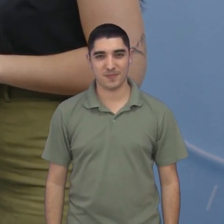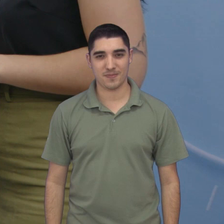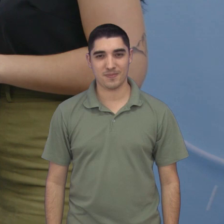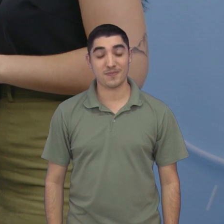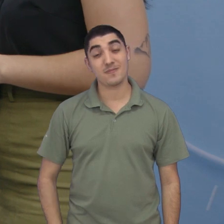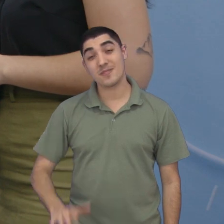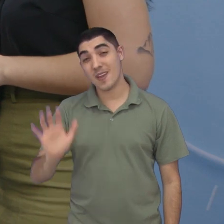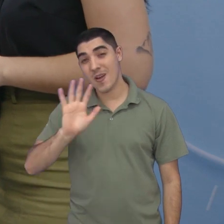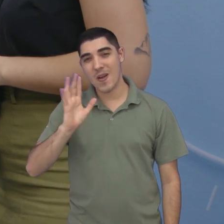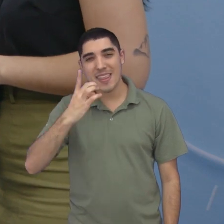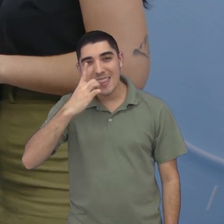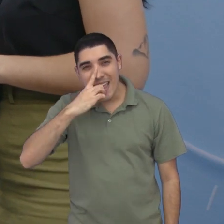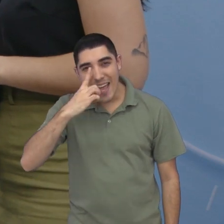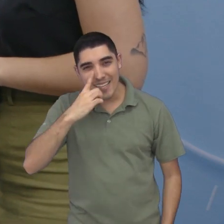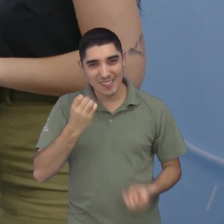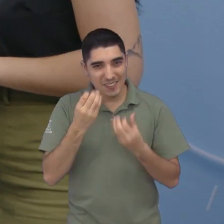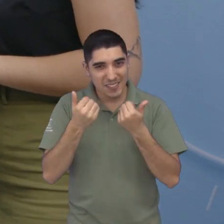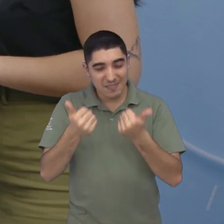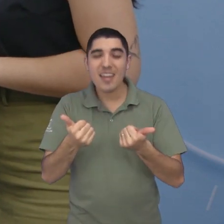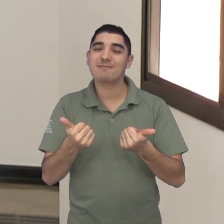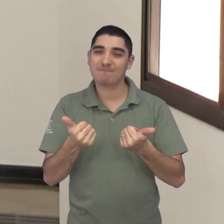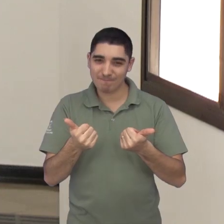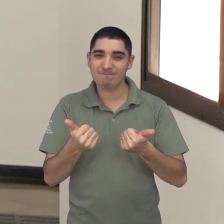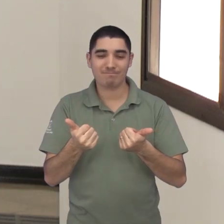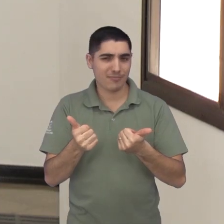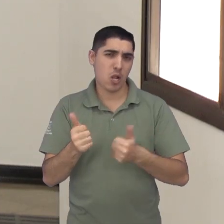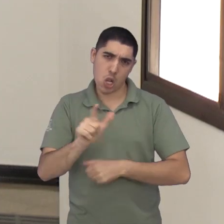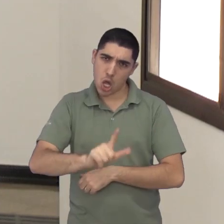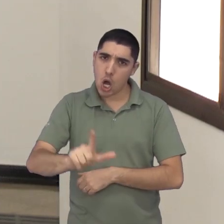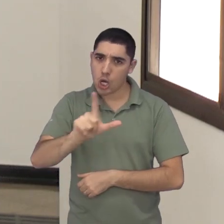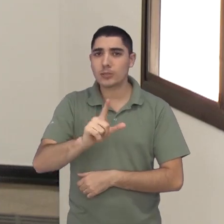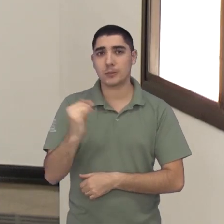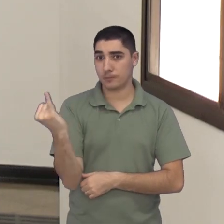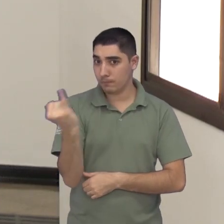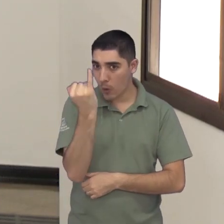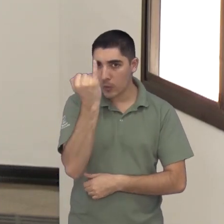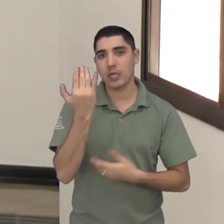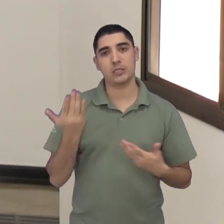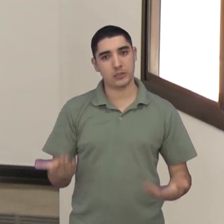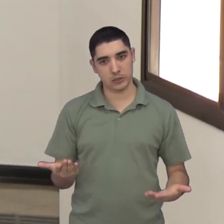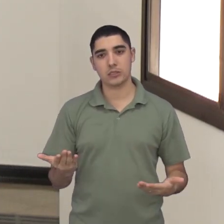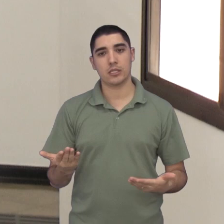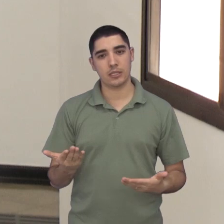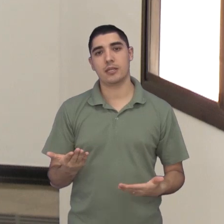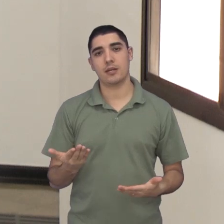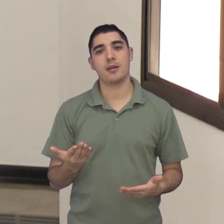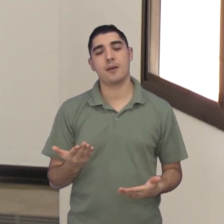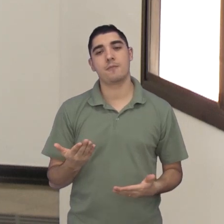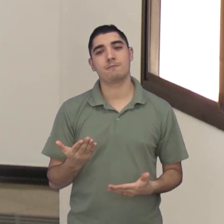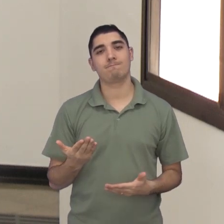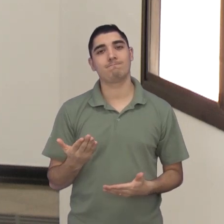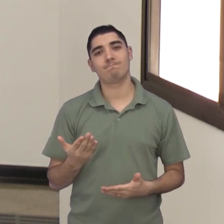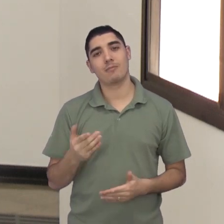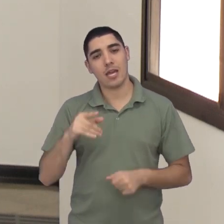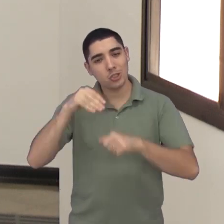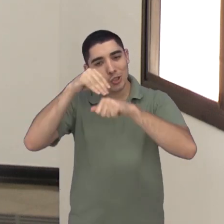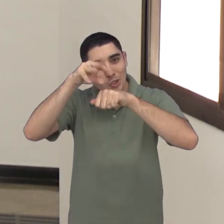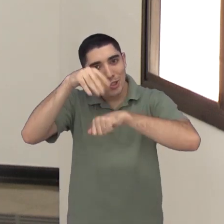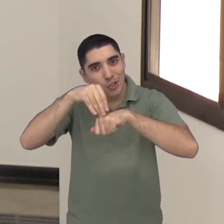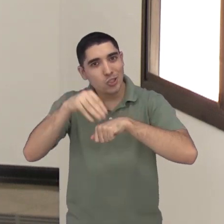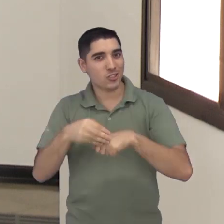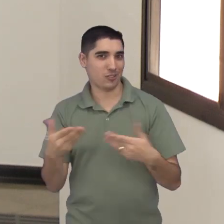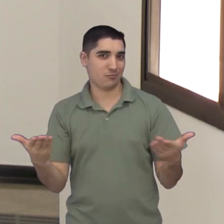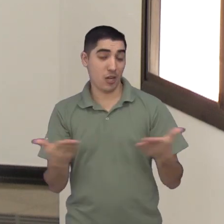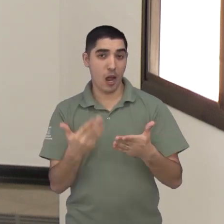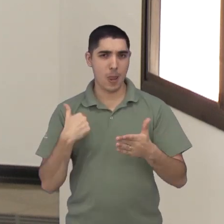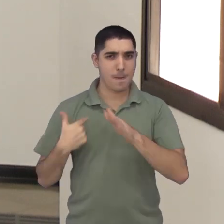Oi, Dani. Claro, nossa, é isso mesmo. Muito importante ter essas dicas aí no programa, né? Eu vou